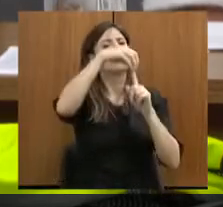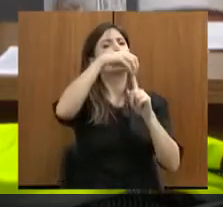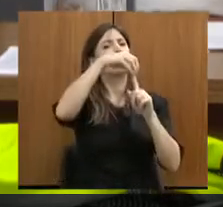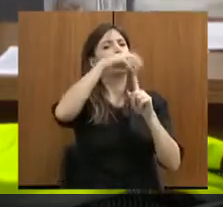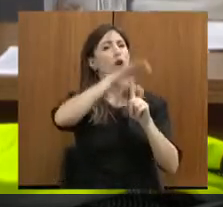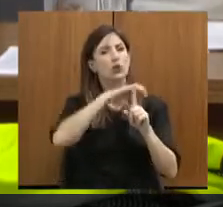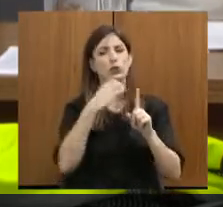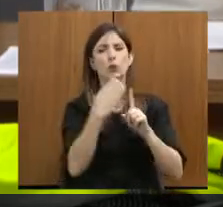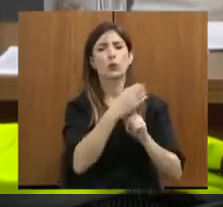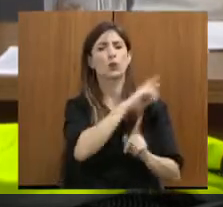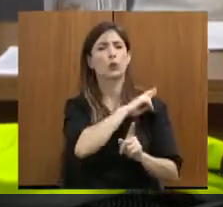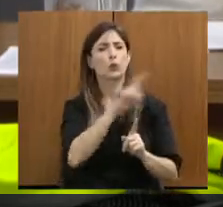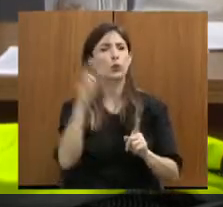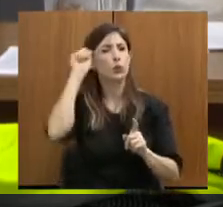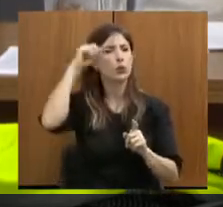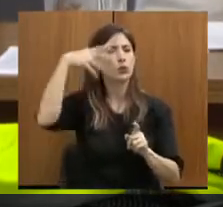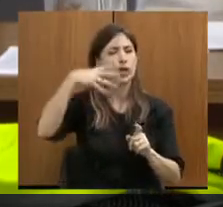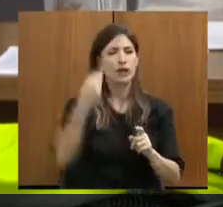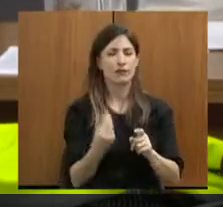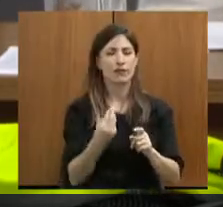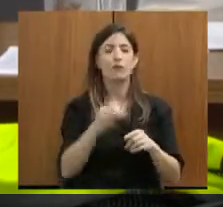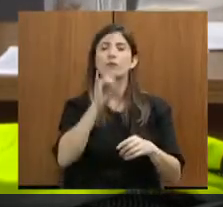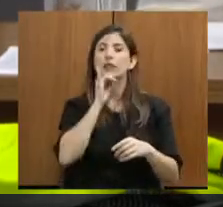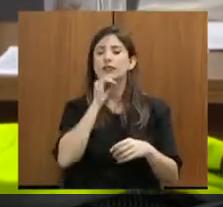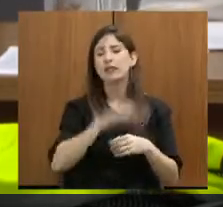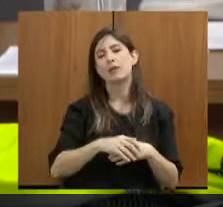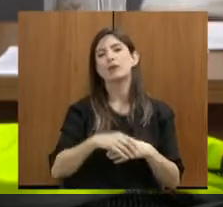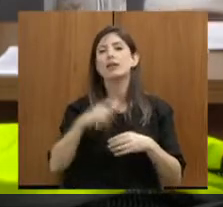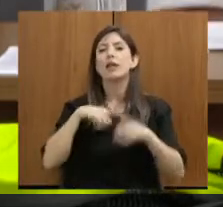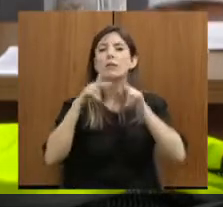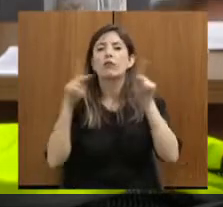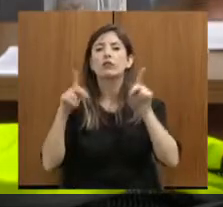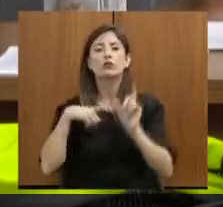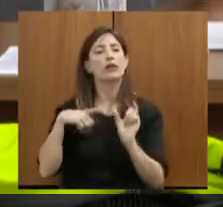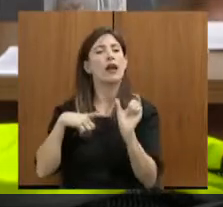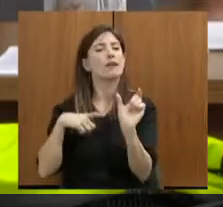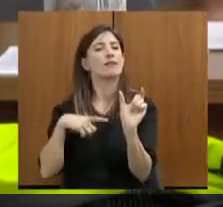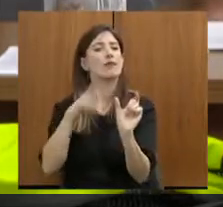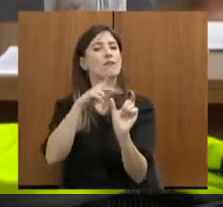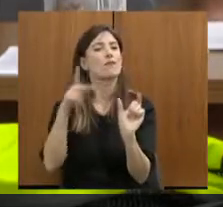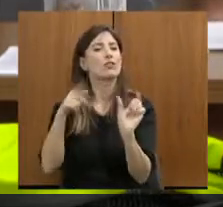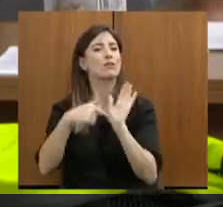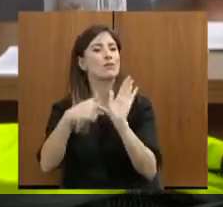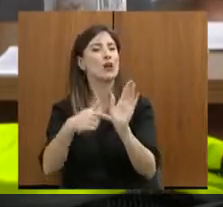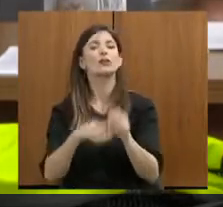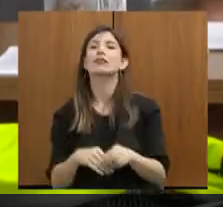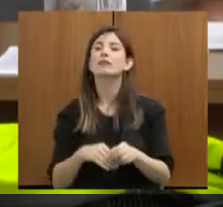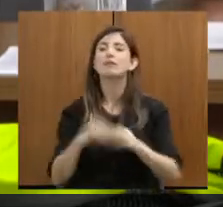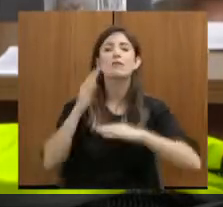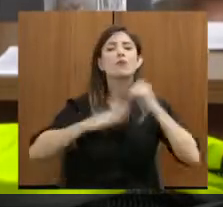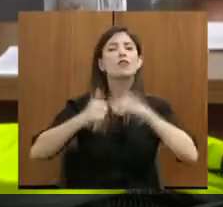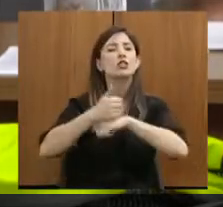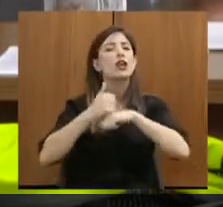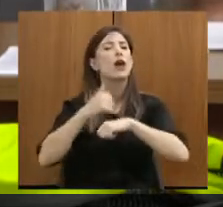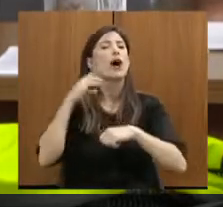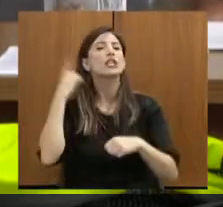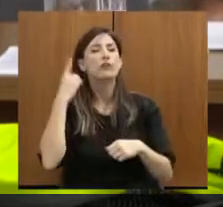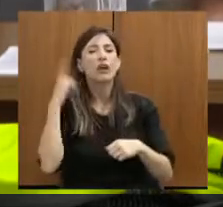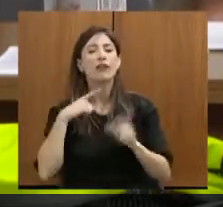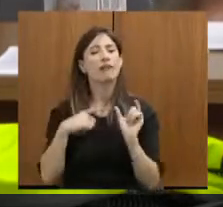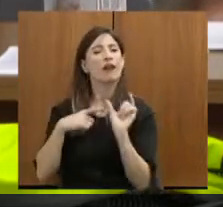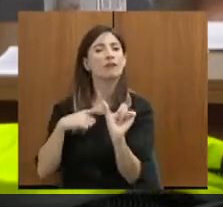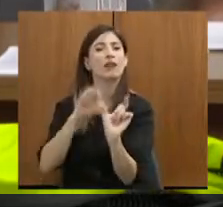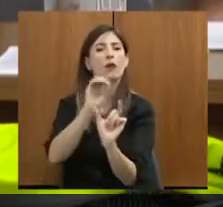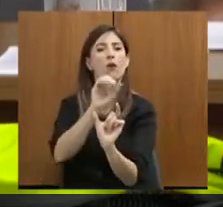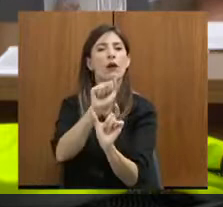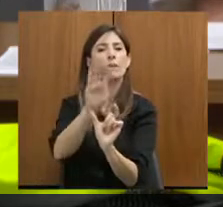professor o advogado ele tem a carteirinha da OAB né e o pai de santo só